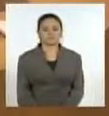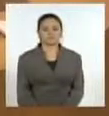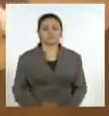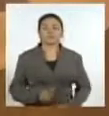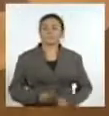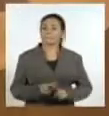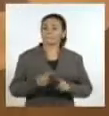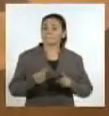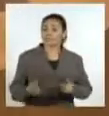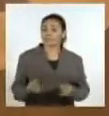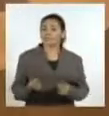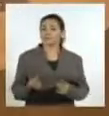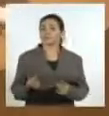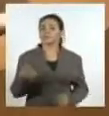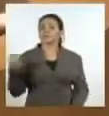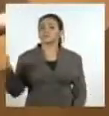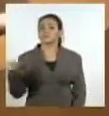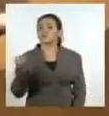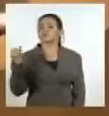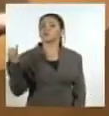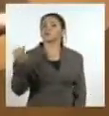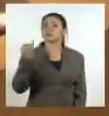dada a importância histórica do momento,